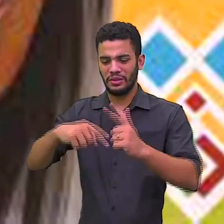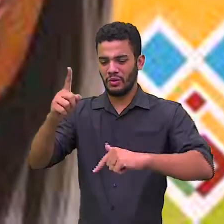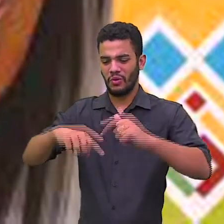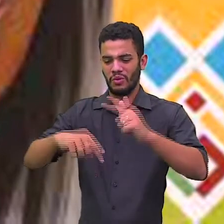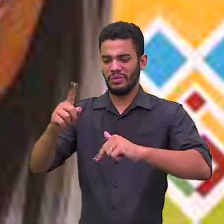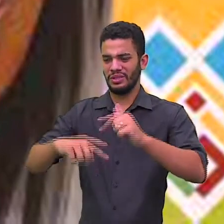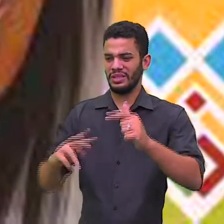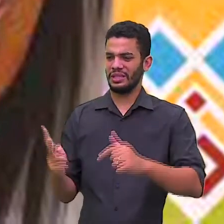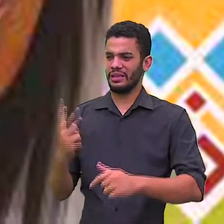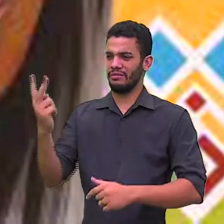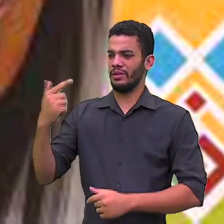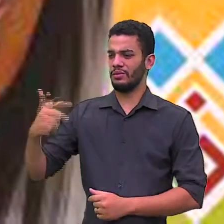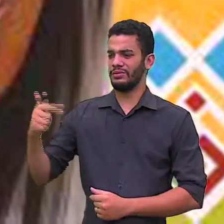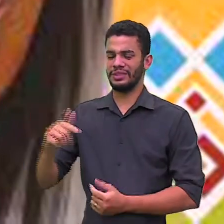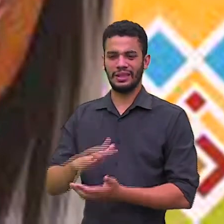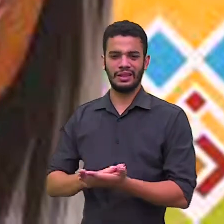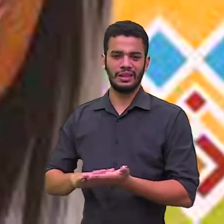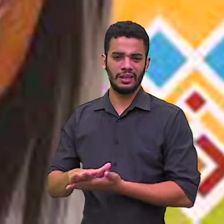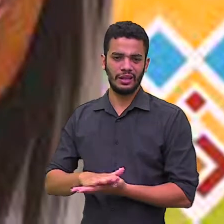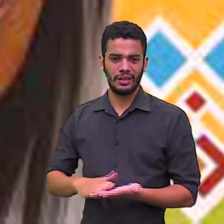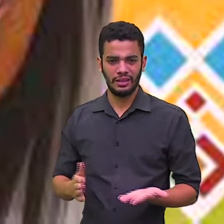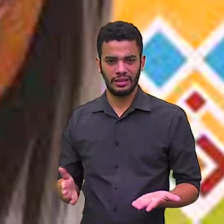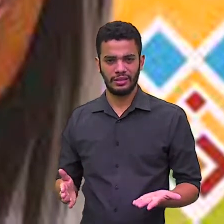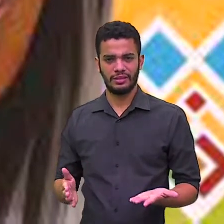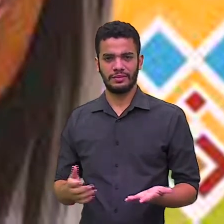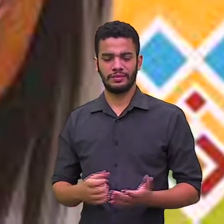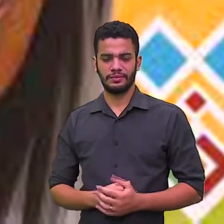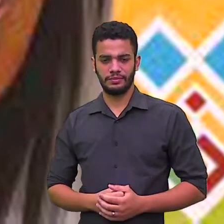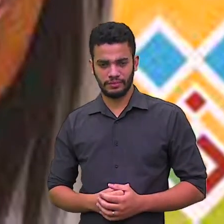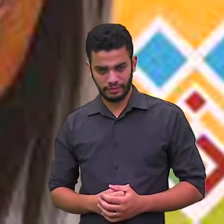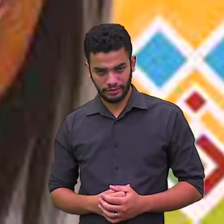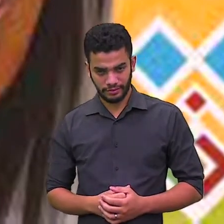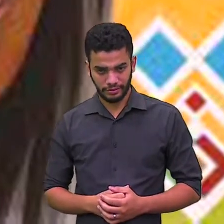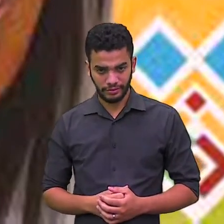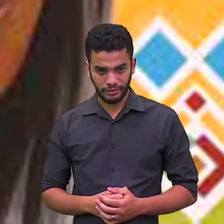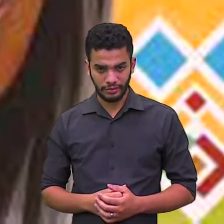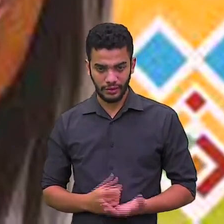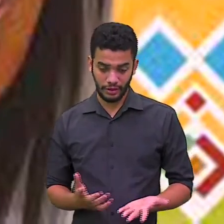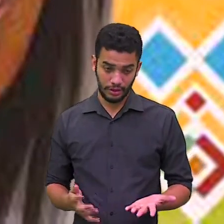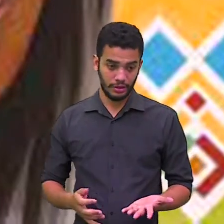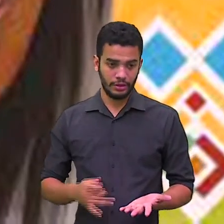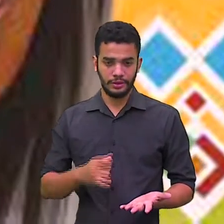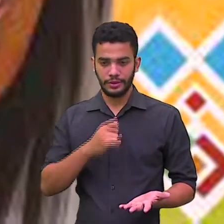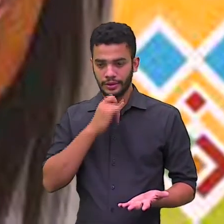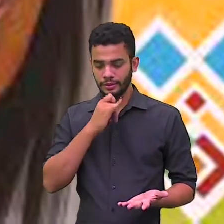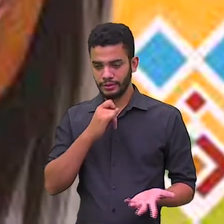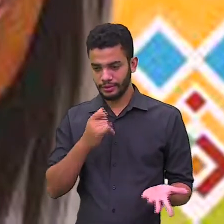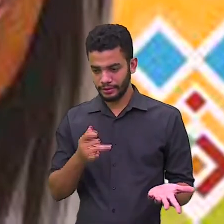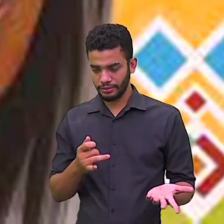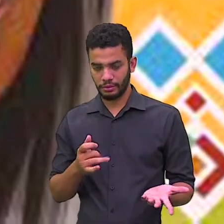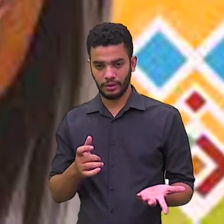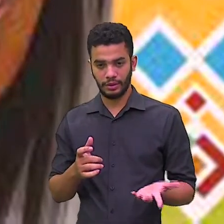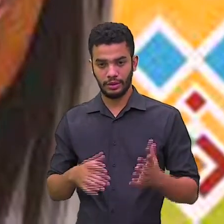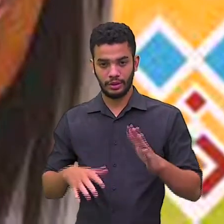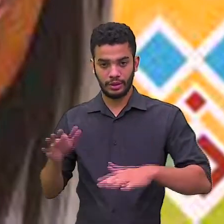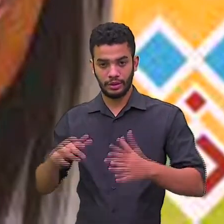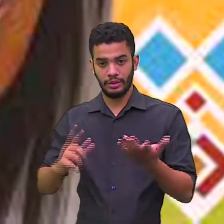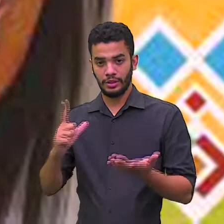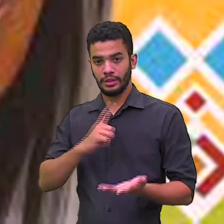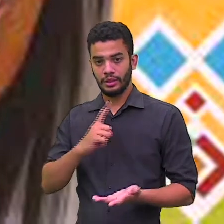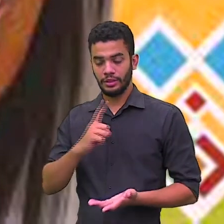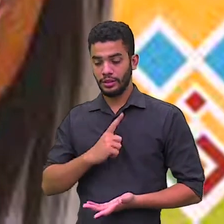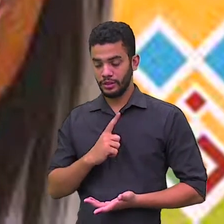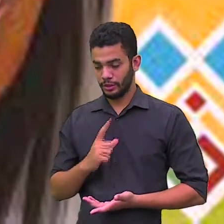valor. Por mais que um escravo, uma pessoa escravizada, ele tinha um